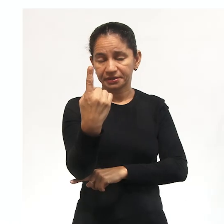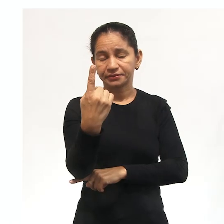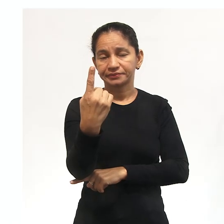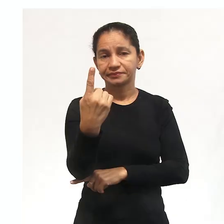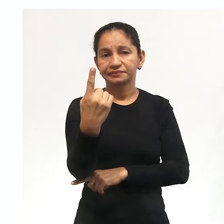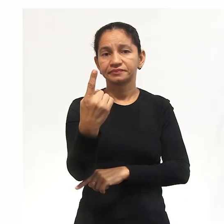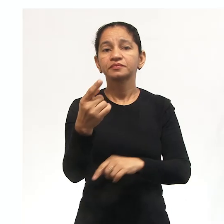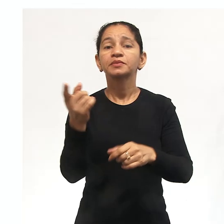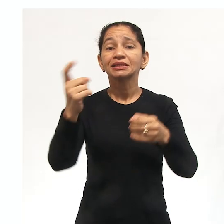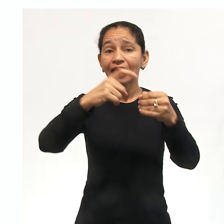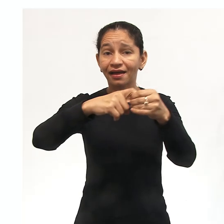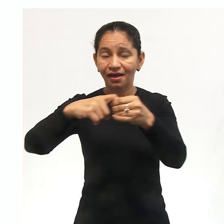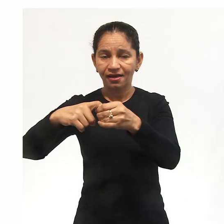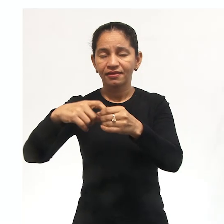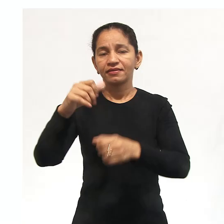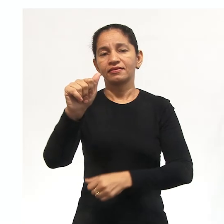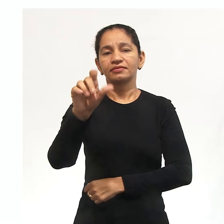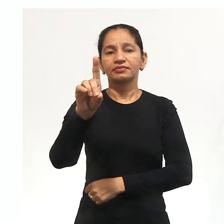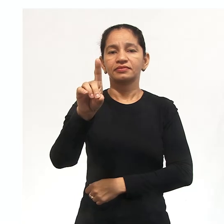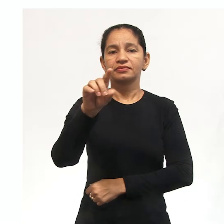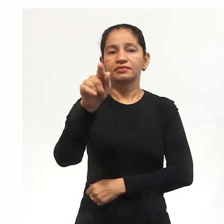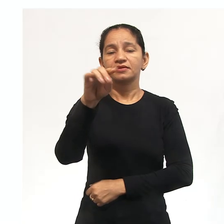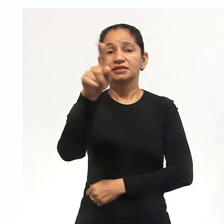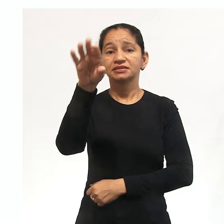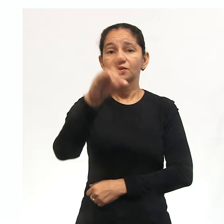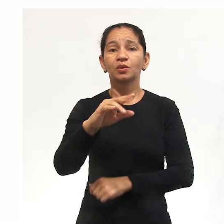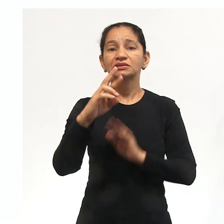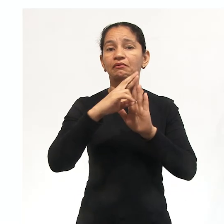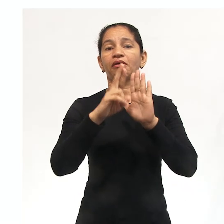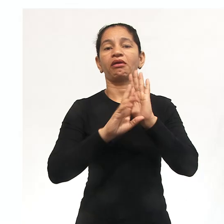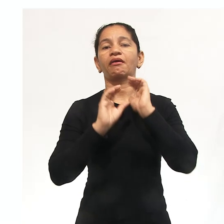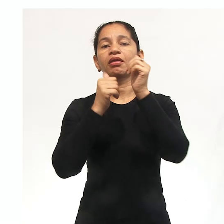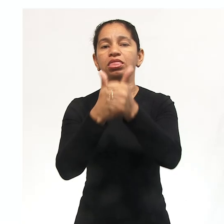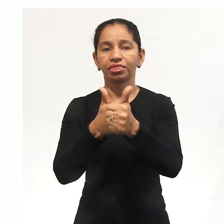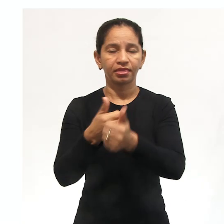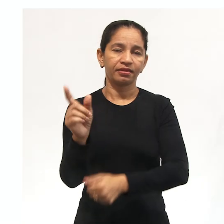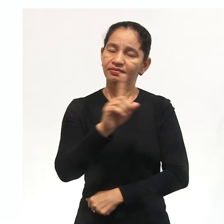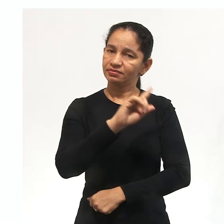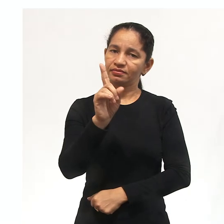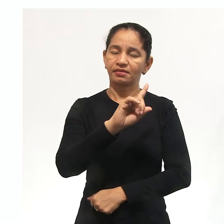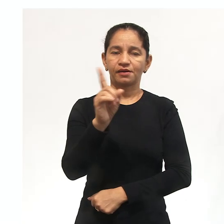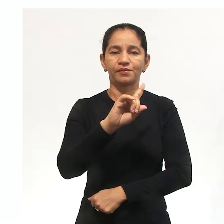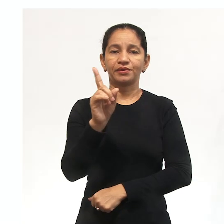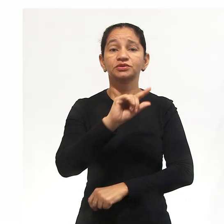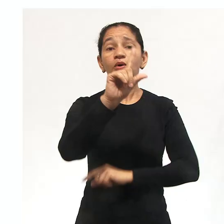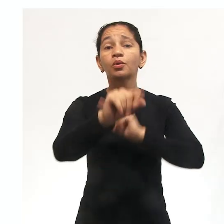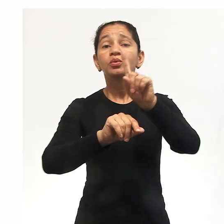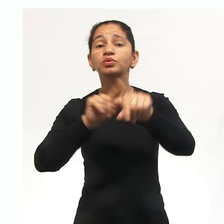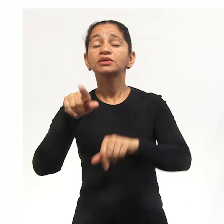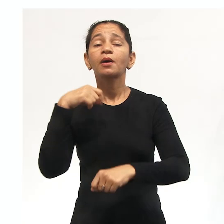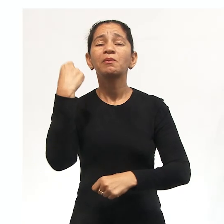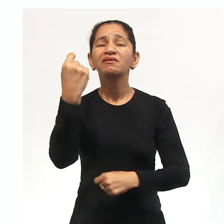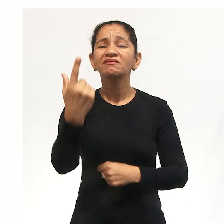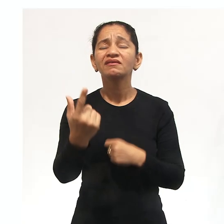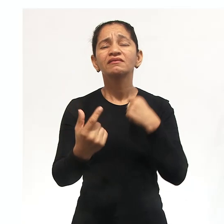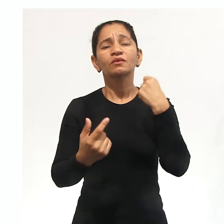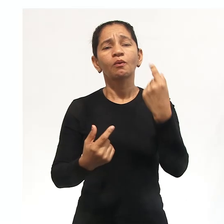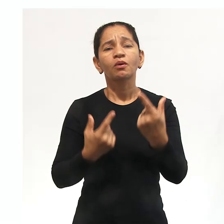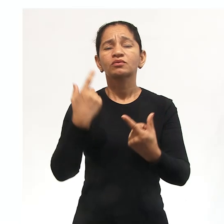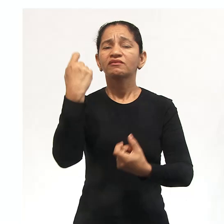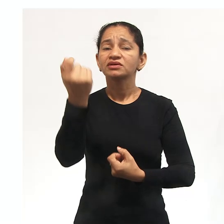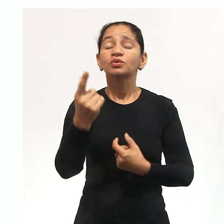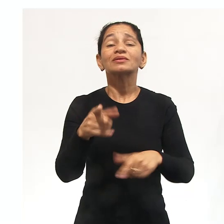o que nós falamos aqui. O primeiro ponto deles é que a adesão, ela não pode ser utilizada como regra, ela é